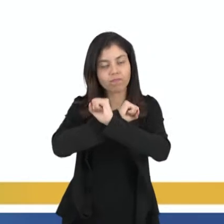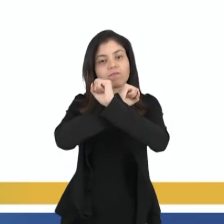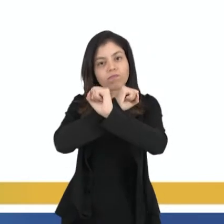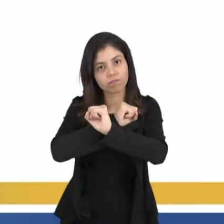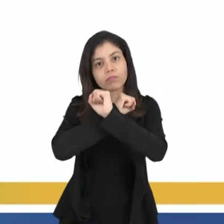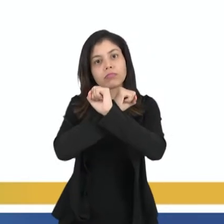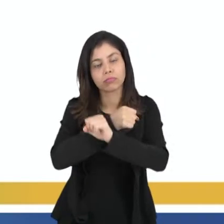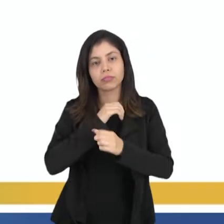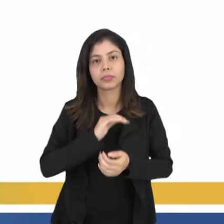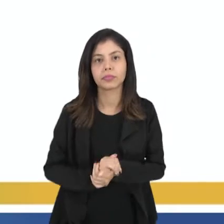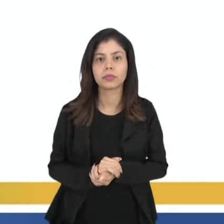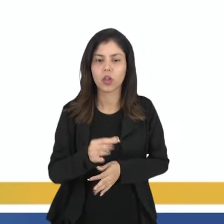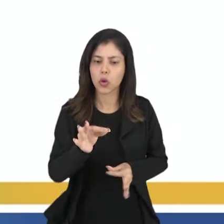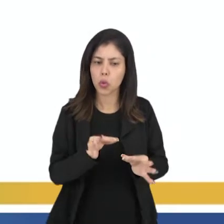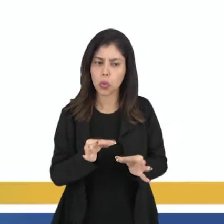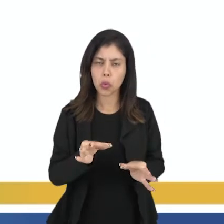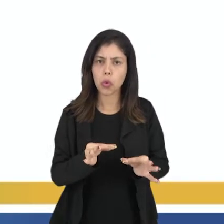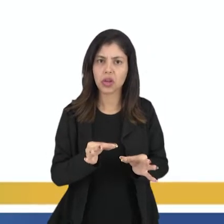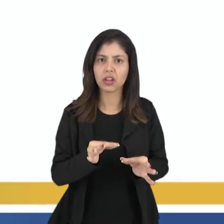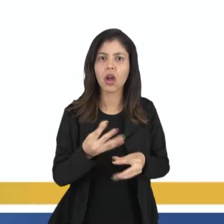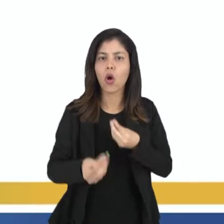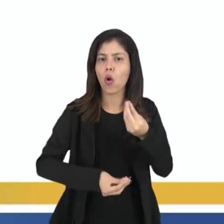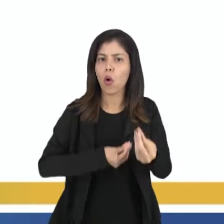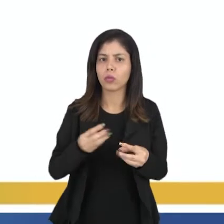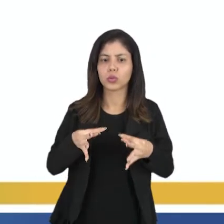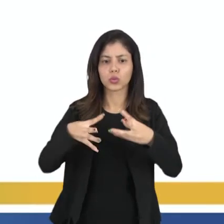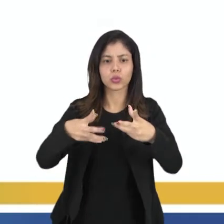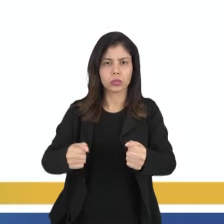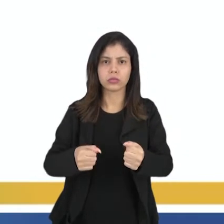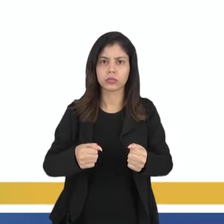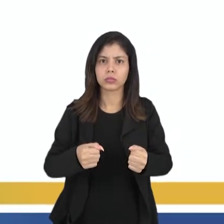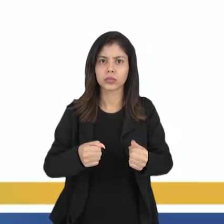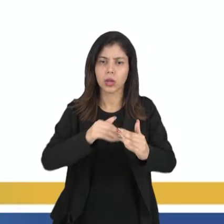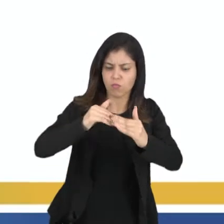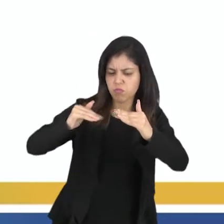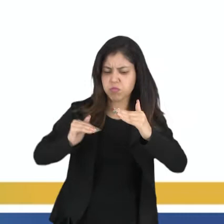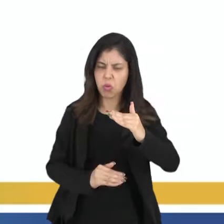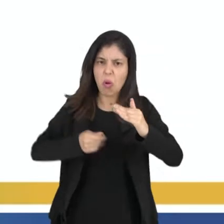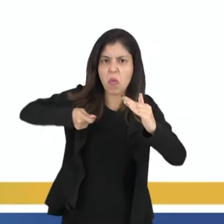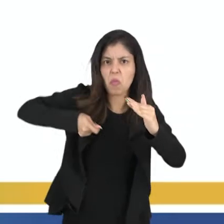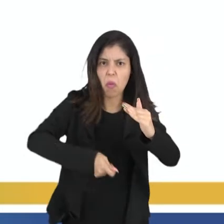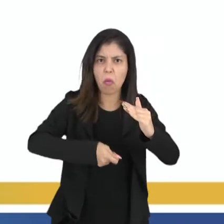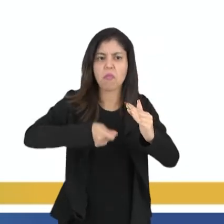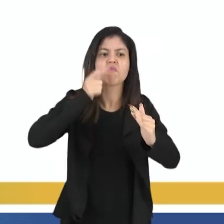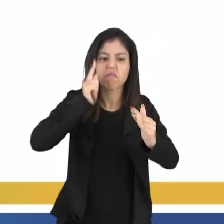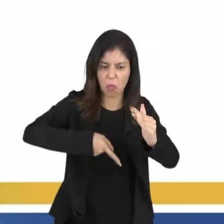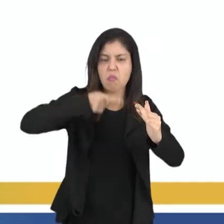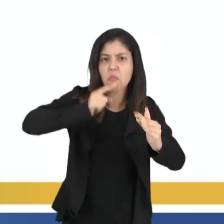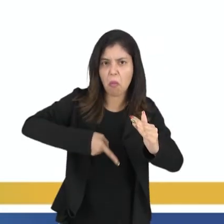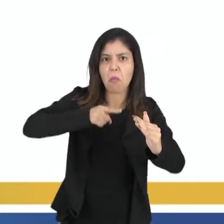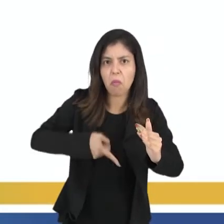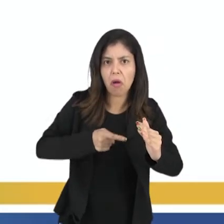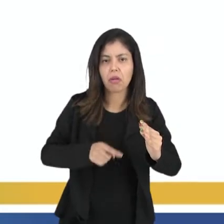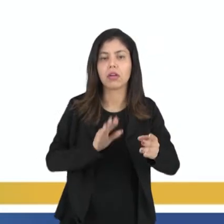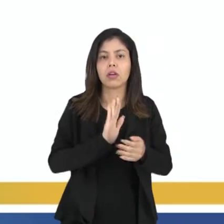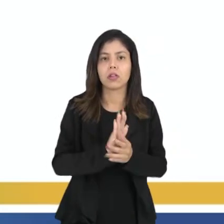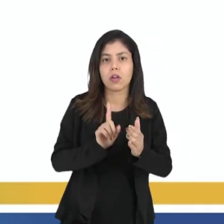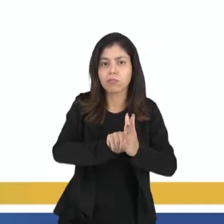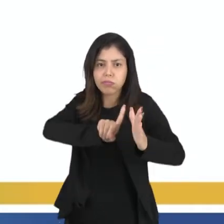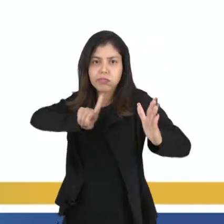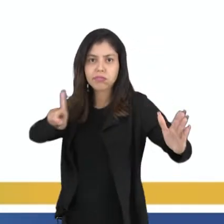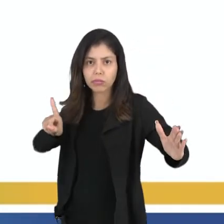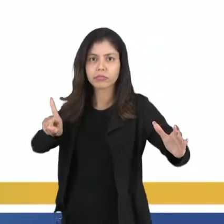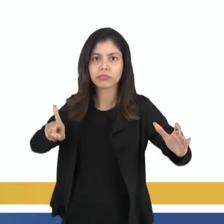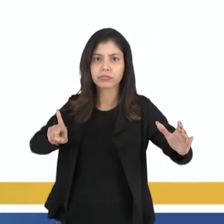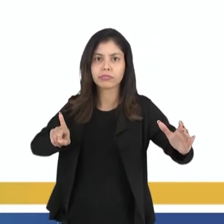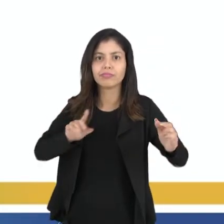escravidão e tratadas, digamos assim, com toda a inferioridade e com toda a exclusão